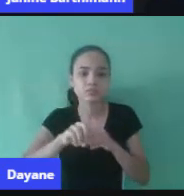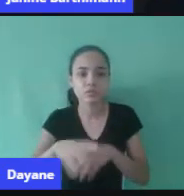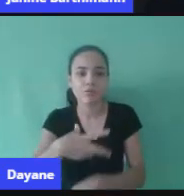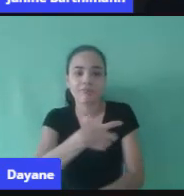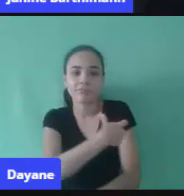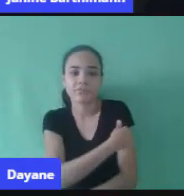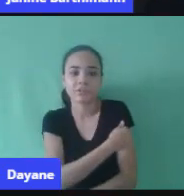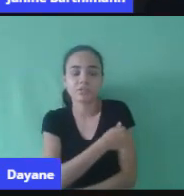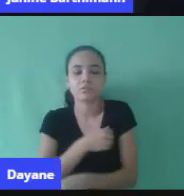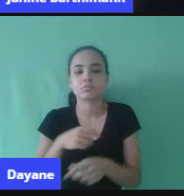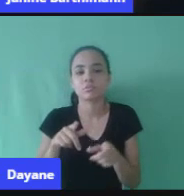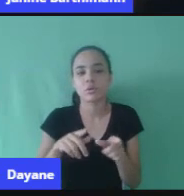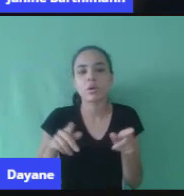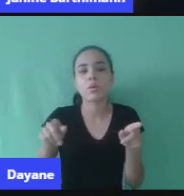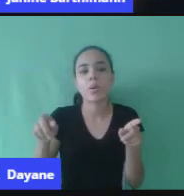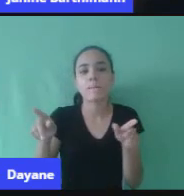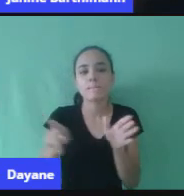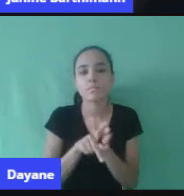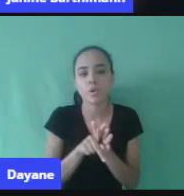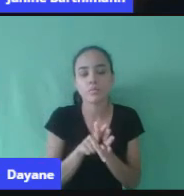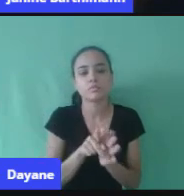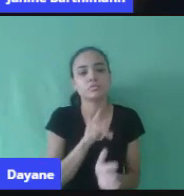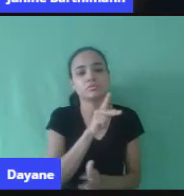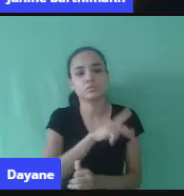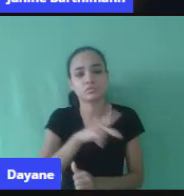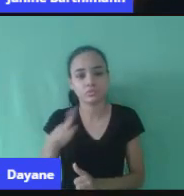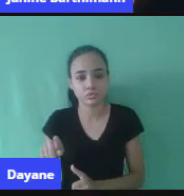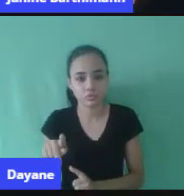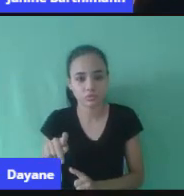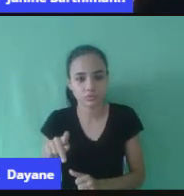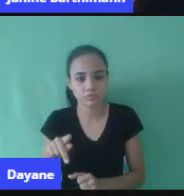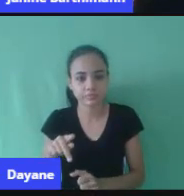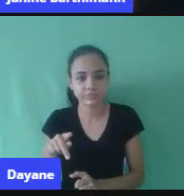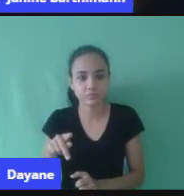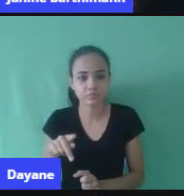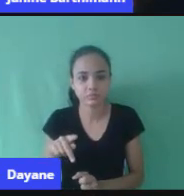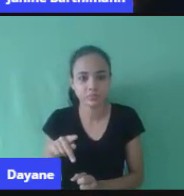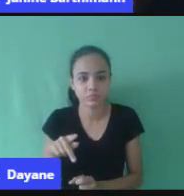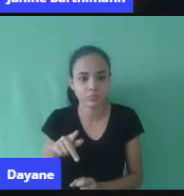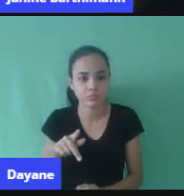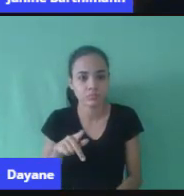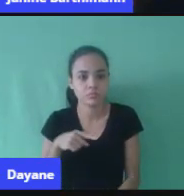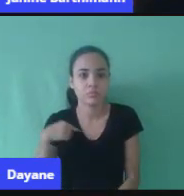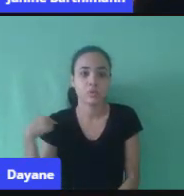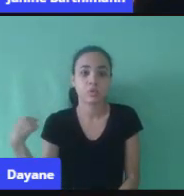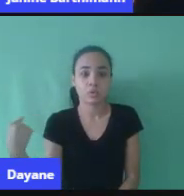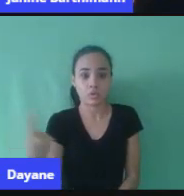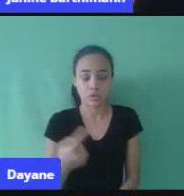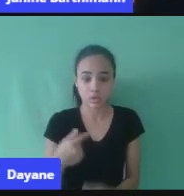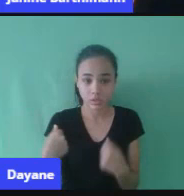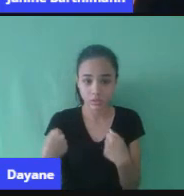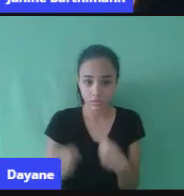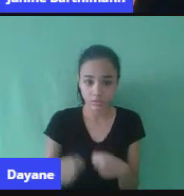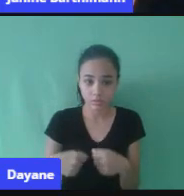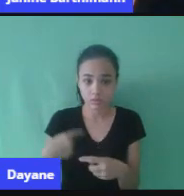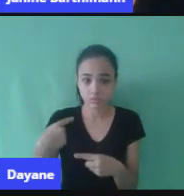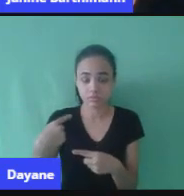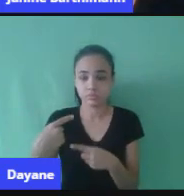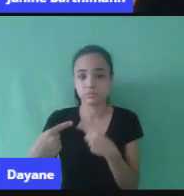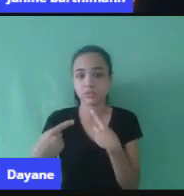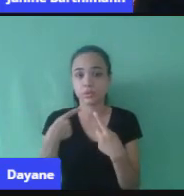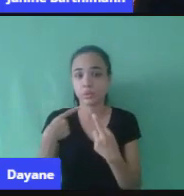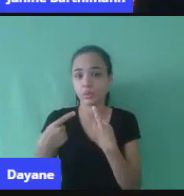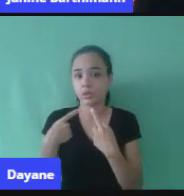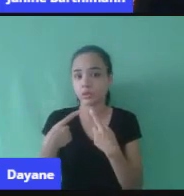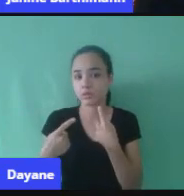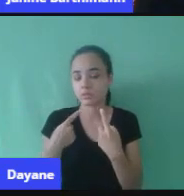Então, nós temos que dialogar, né, a partir desse conceito do remoto, agora